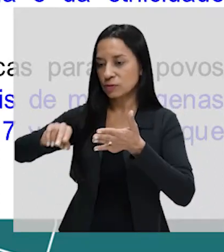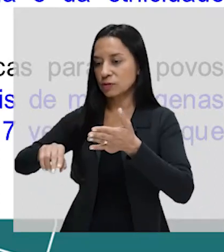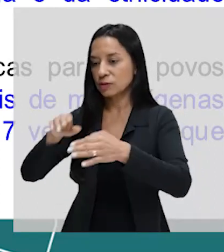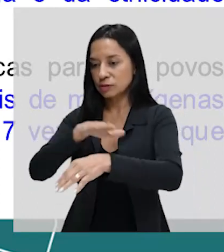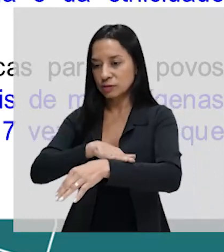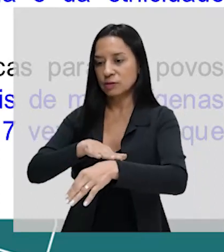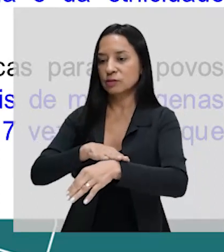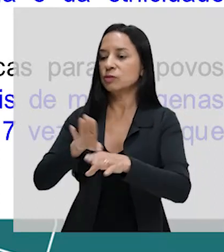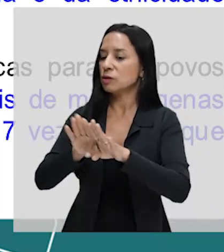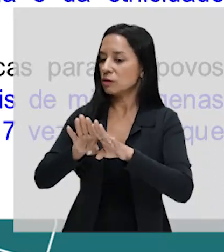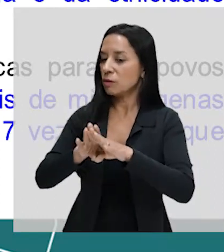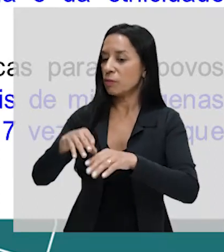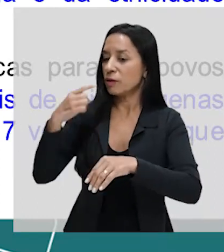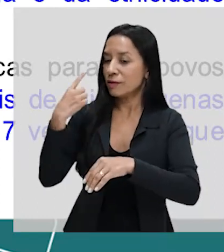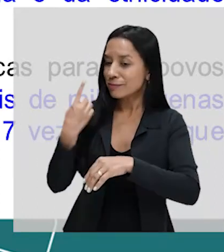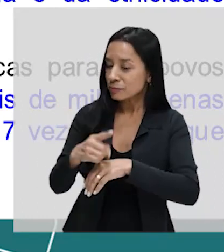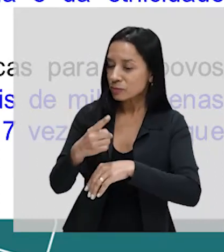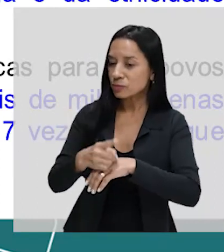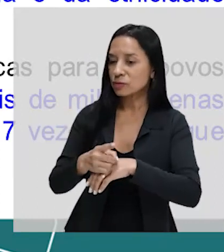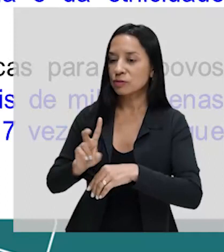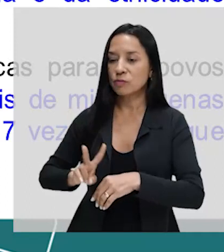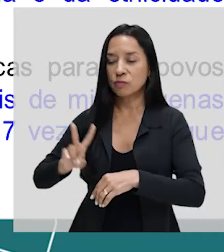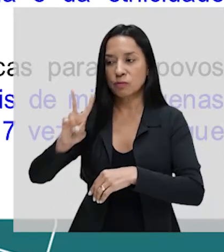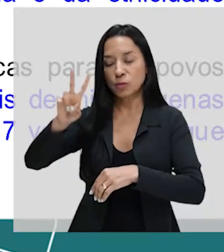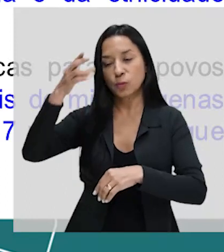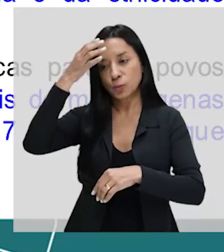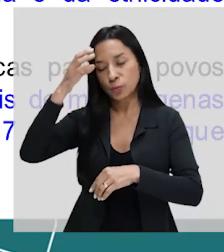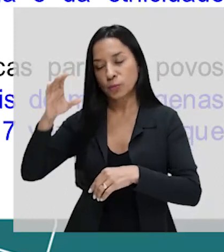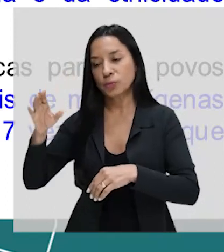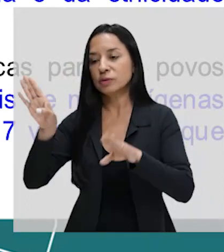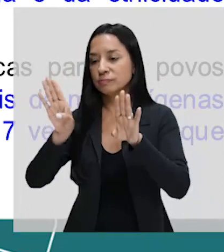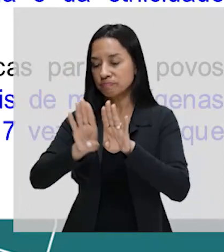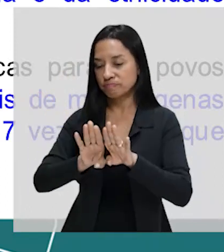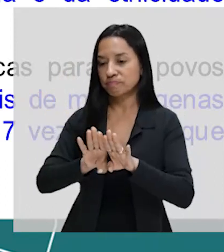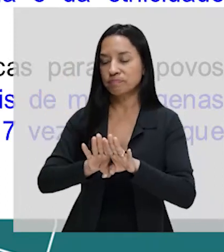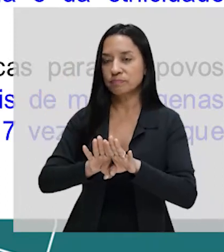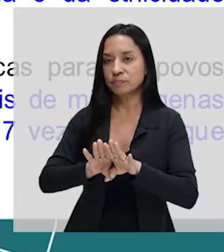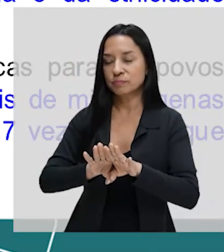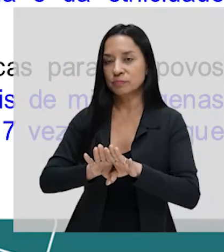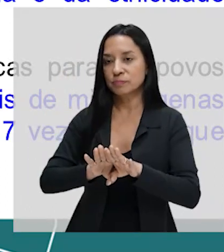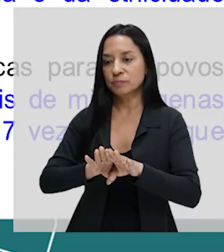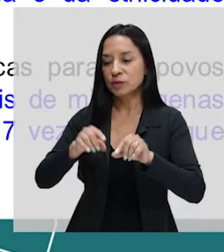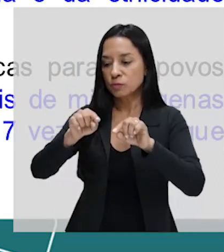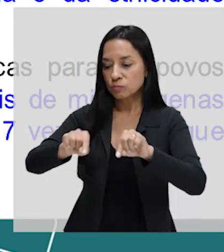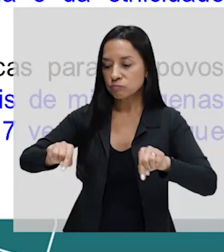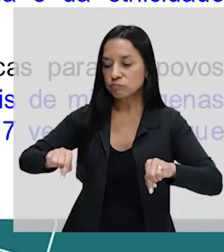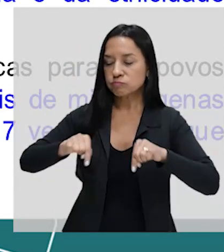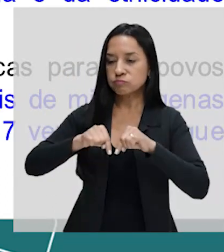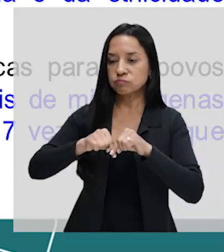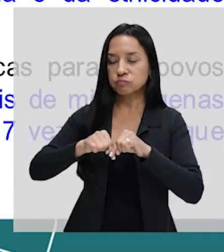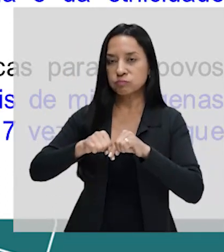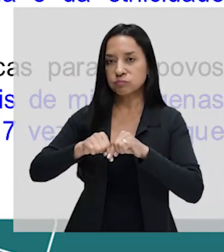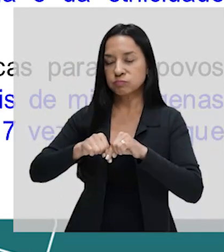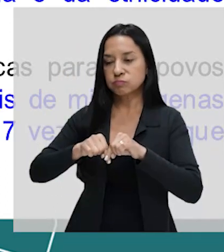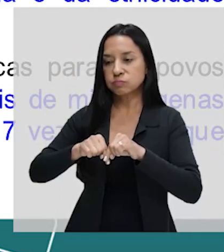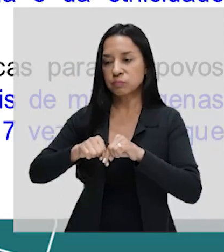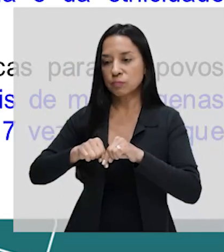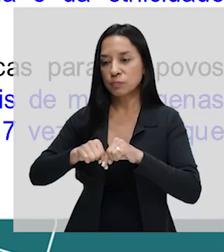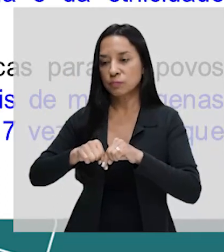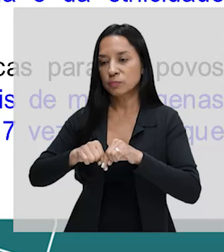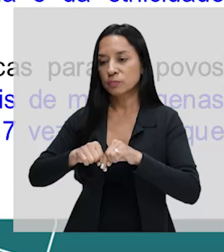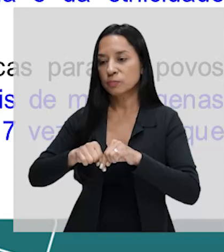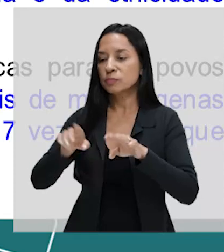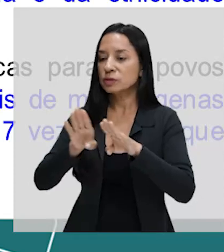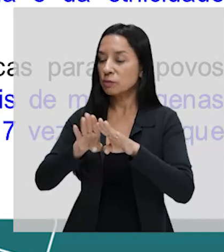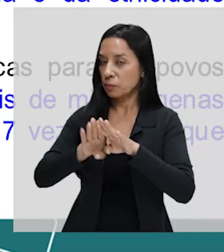está ameaçada. Seus valores culturais estão ameaçados. As suas terras estão ameaçadas. Acima de